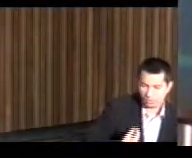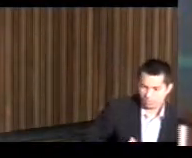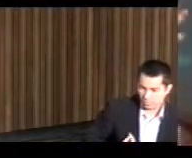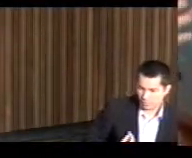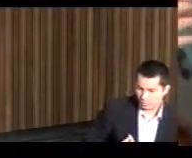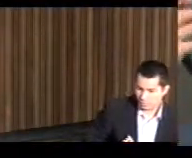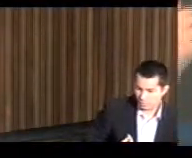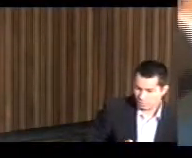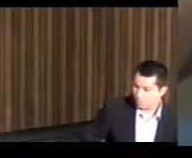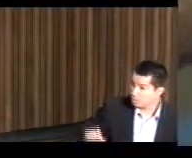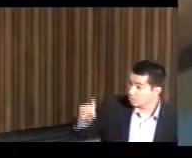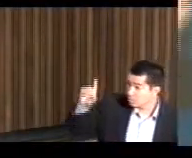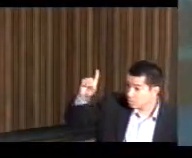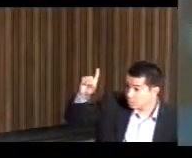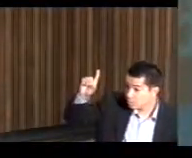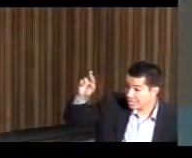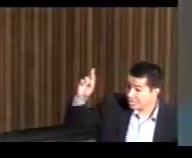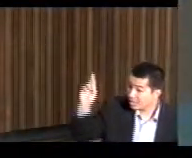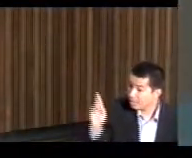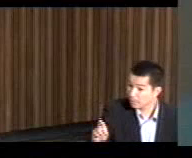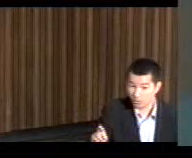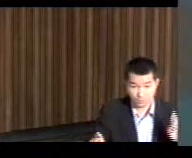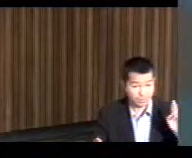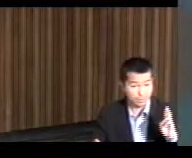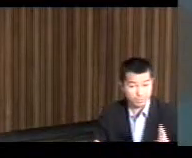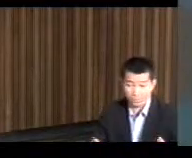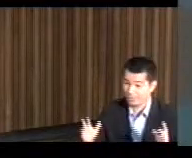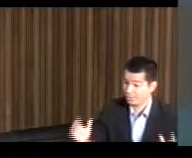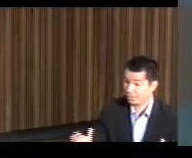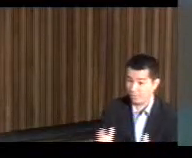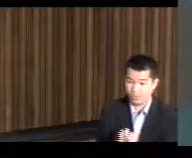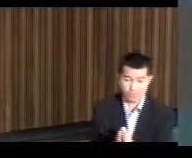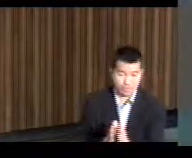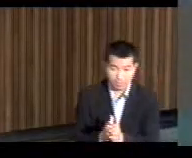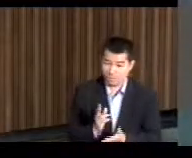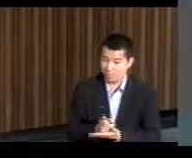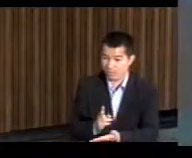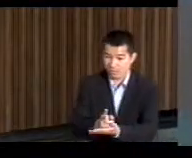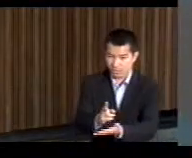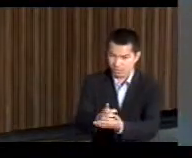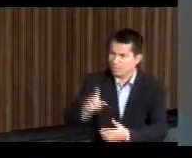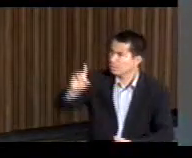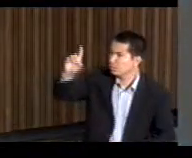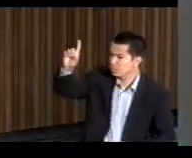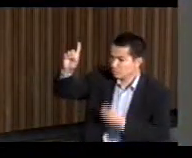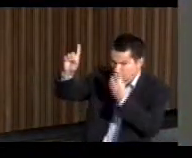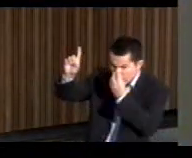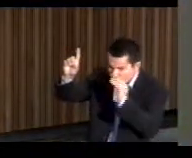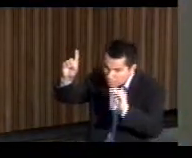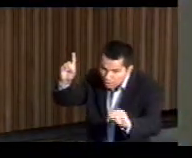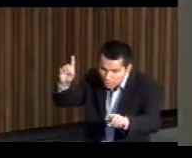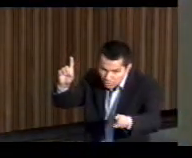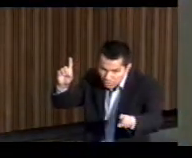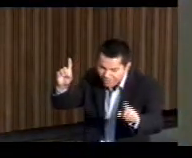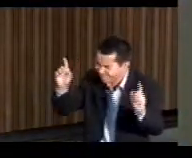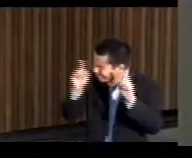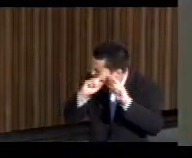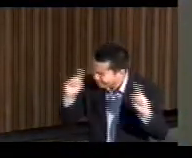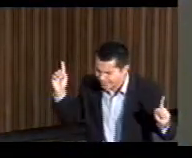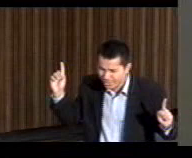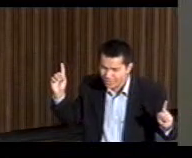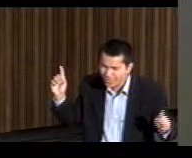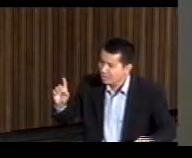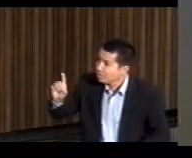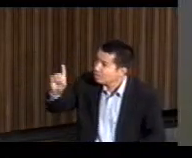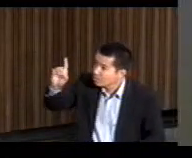Quem é que tem respondido às suas orações? Quem é que tem cercado você